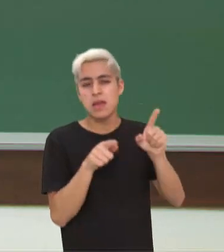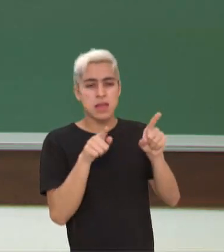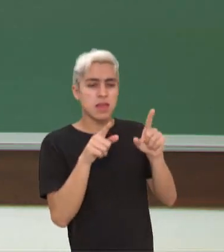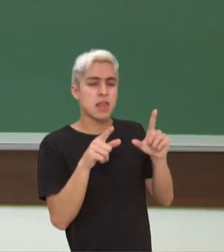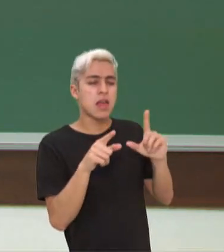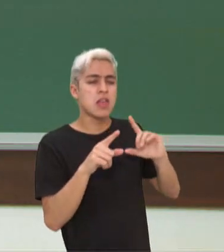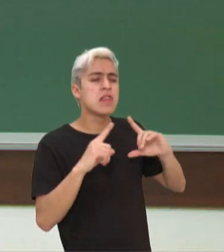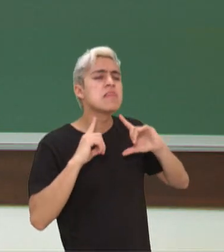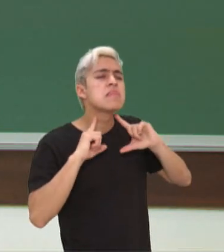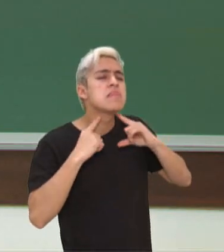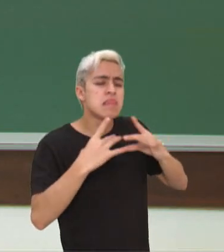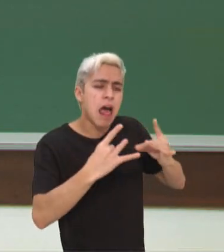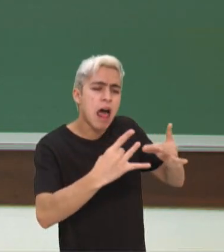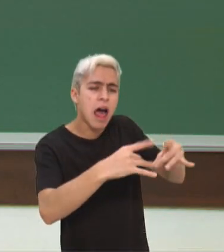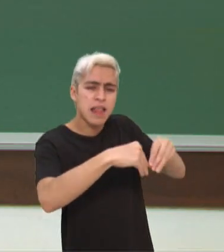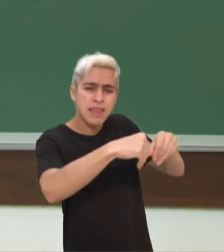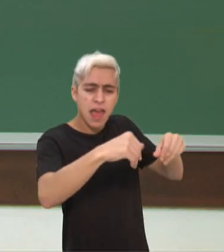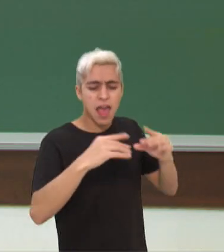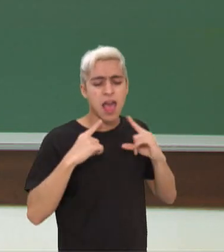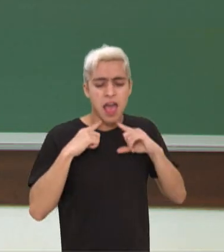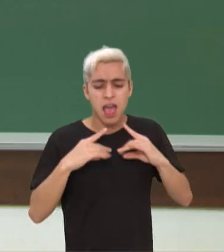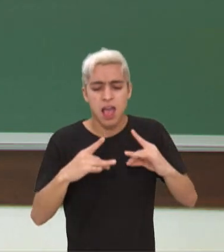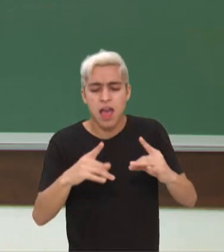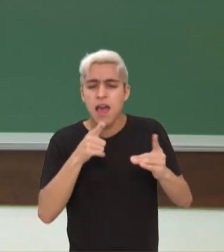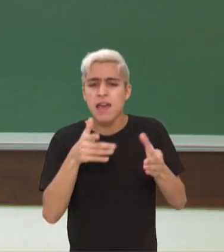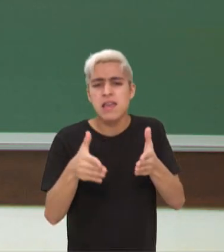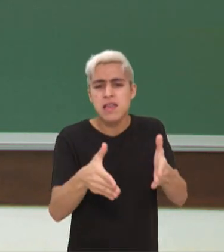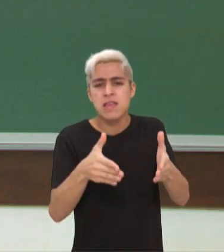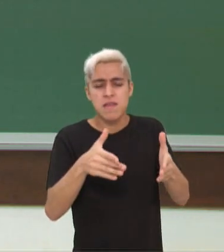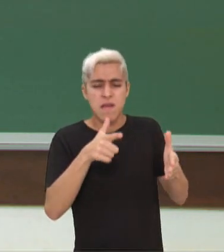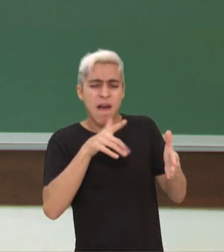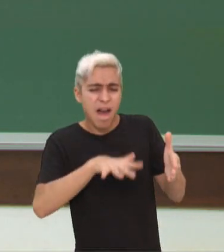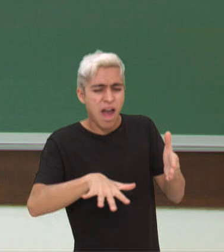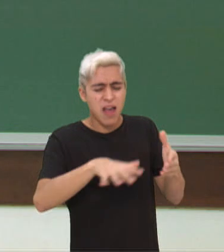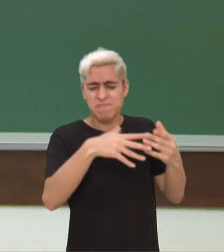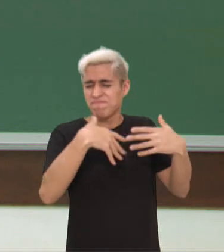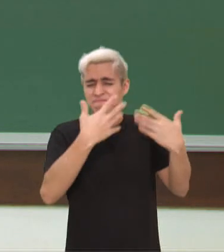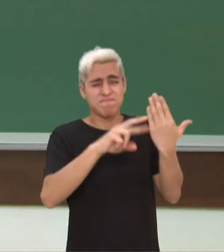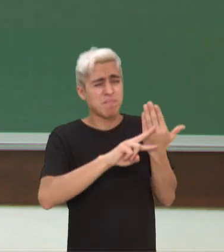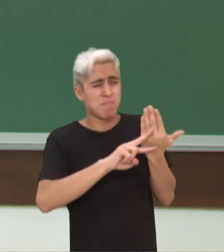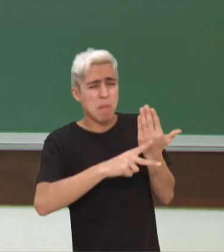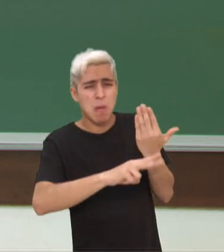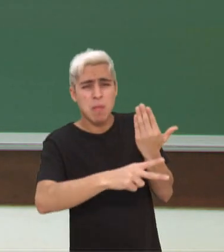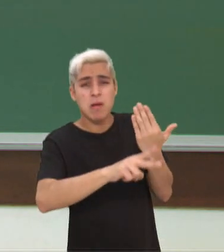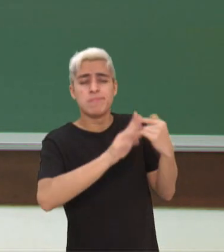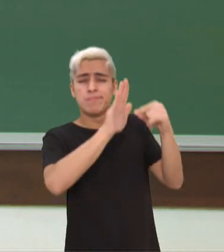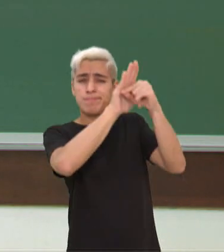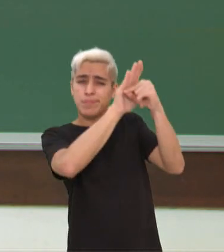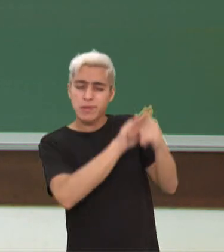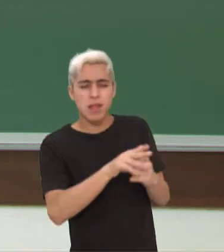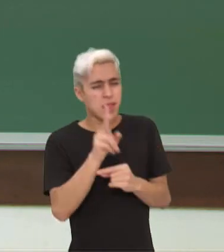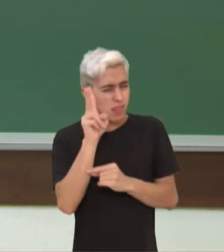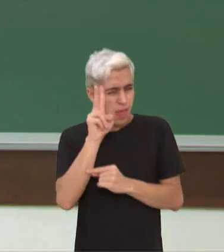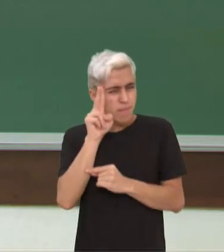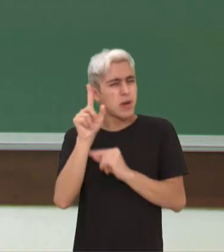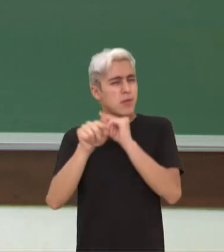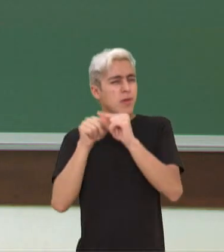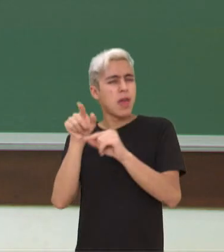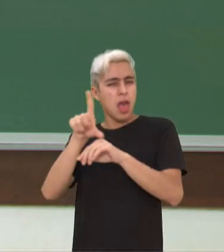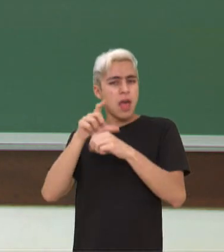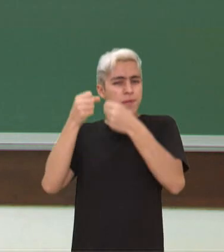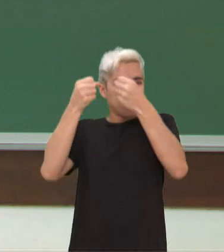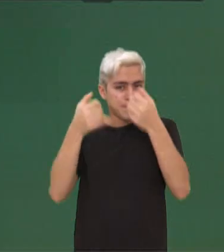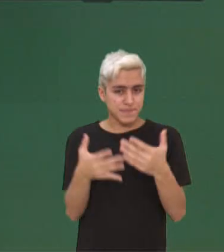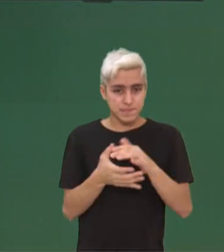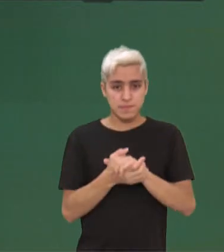contamina solo, contamina água, contamina os rios, é uma série de consequências, relembrando um pouquinho daquilo que a gente falou,